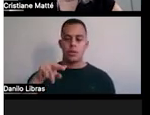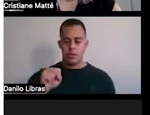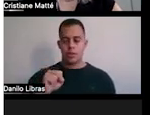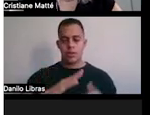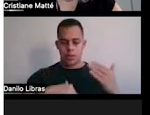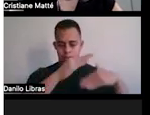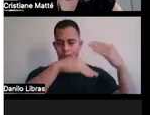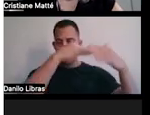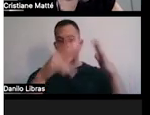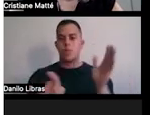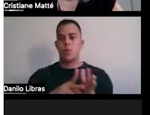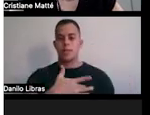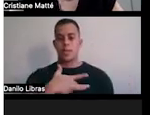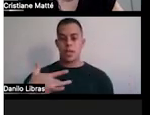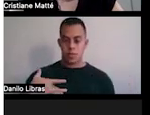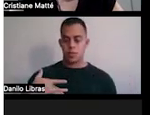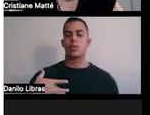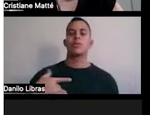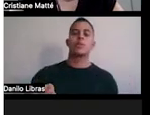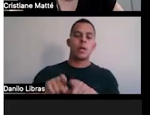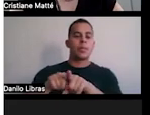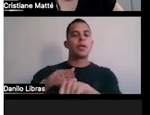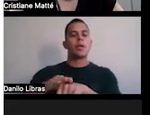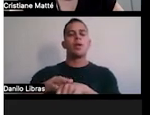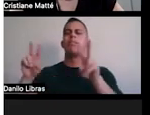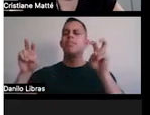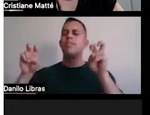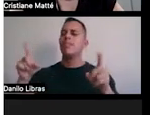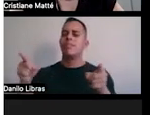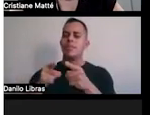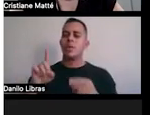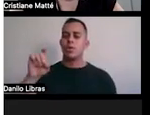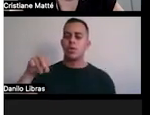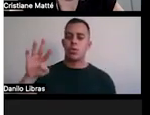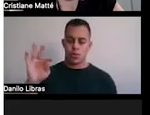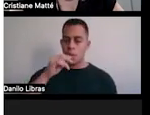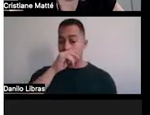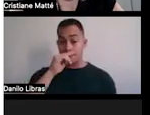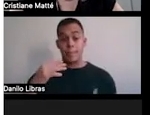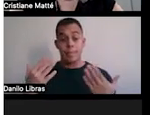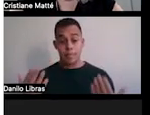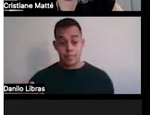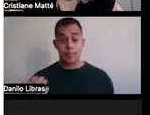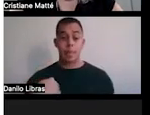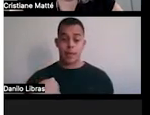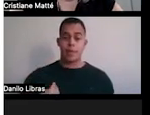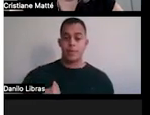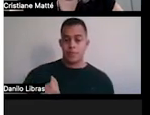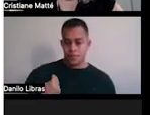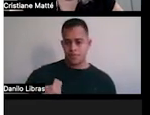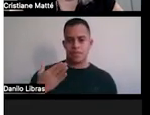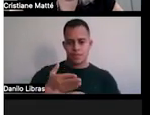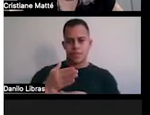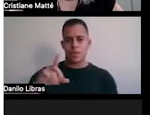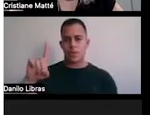e da Doença, que é o DORD. Então, eu vou contar um pouquinho hoje para vocês sobre essa minha trajetória no DORD, correlacionando